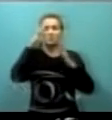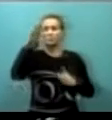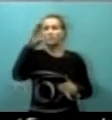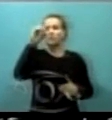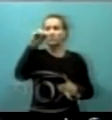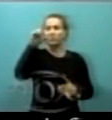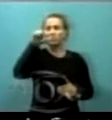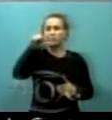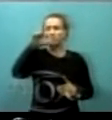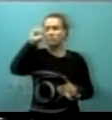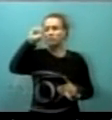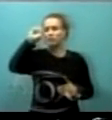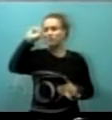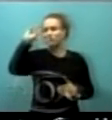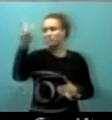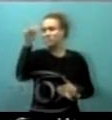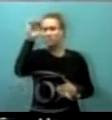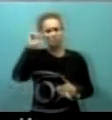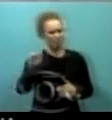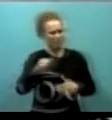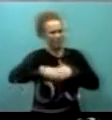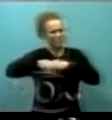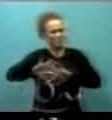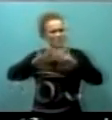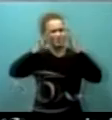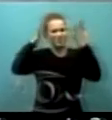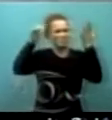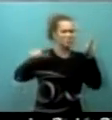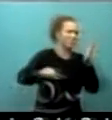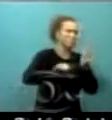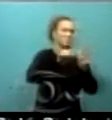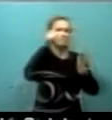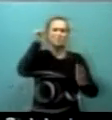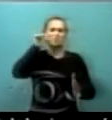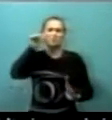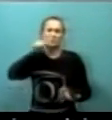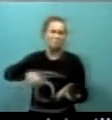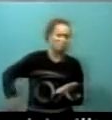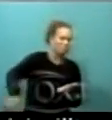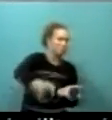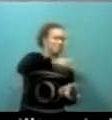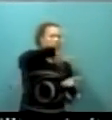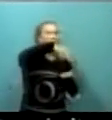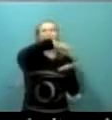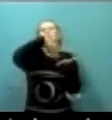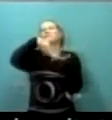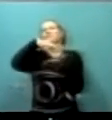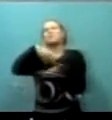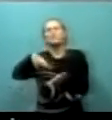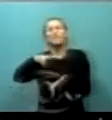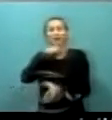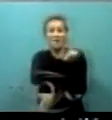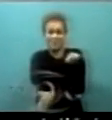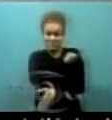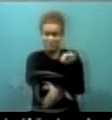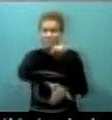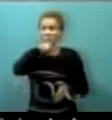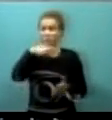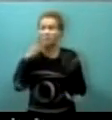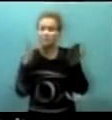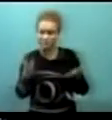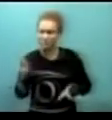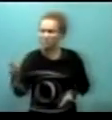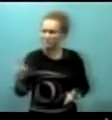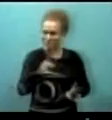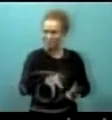o privilégio de homenagear a primeira bailarina do Balé Bolshoi, a professora Galha, é um grande orgulho, é uma grande alegria para